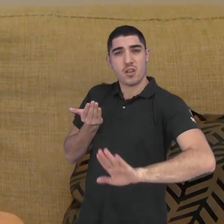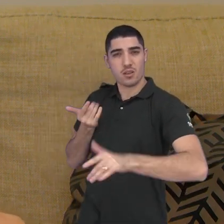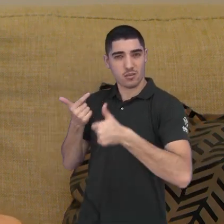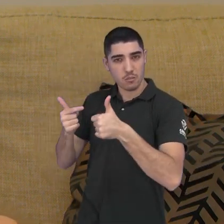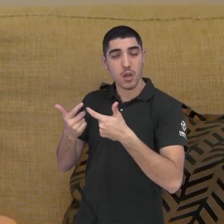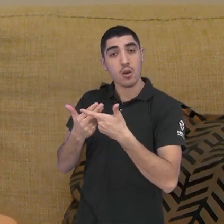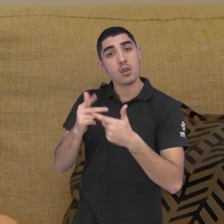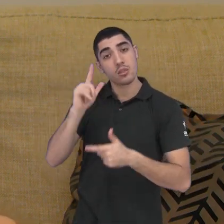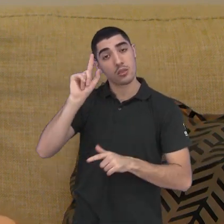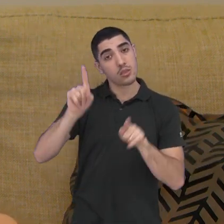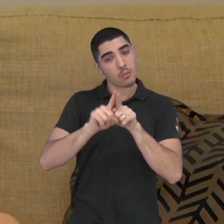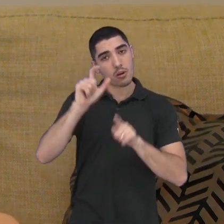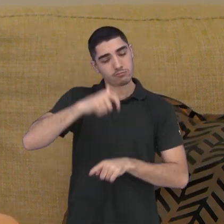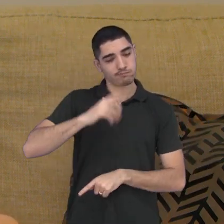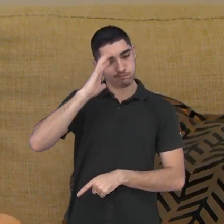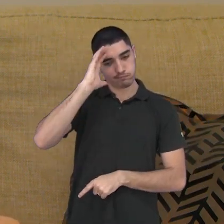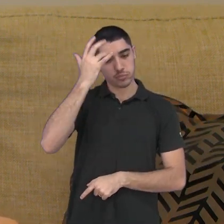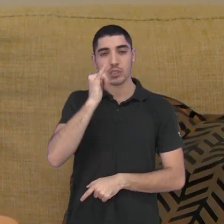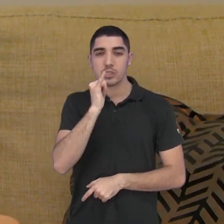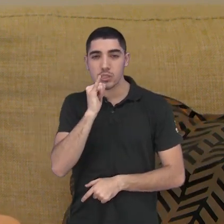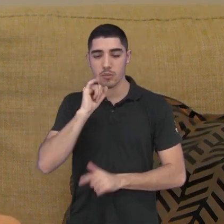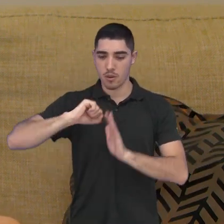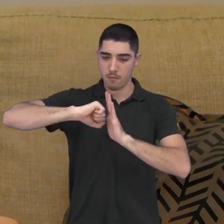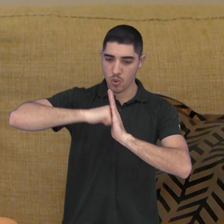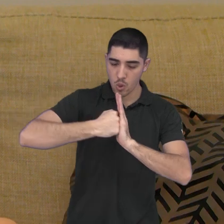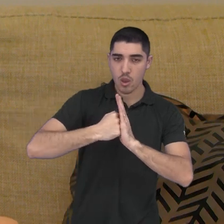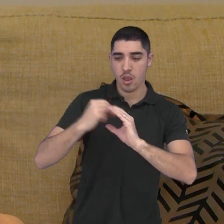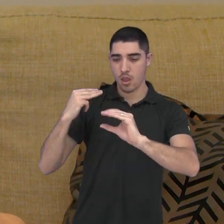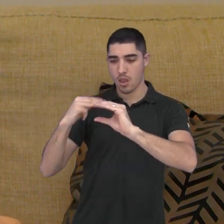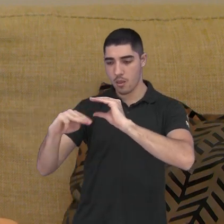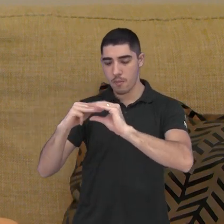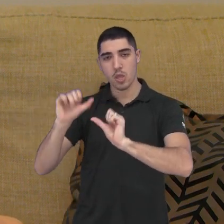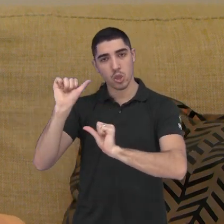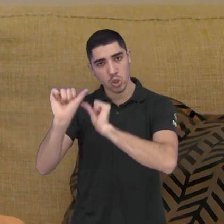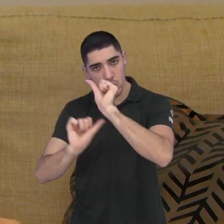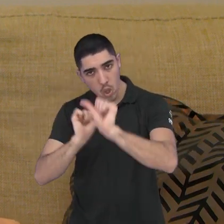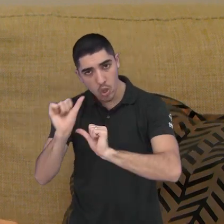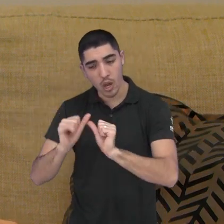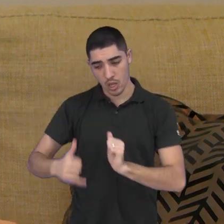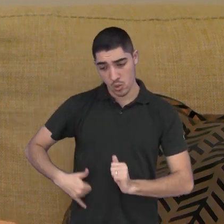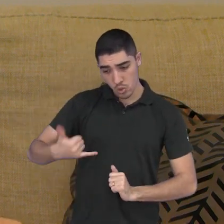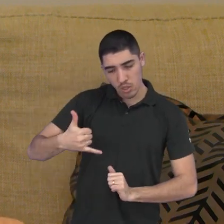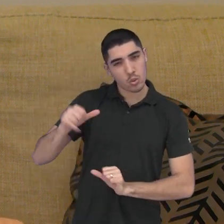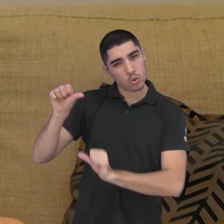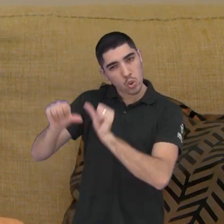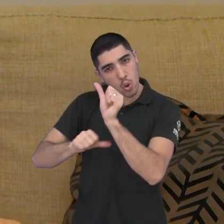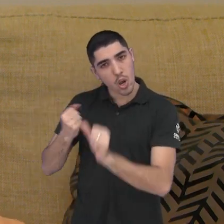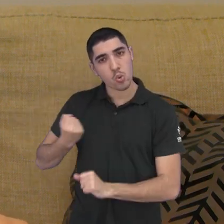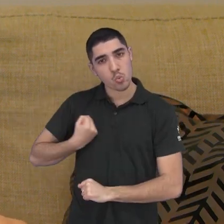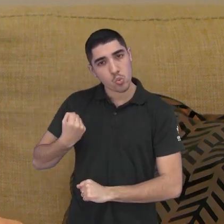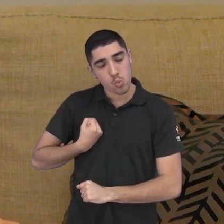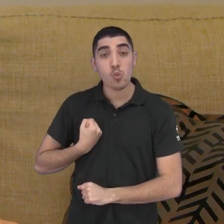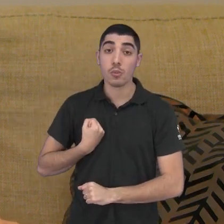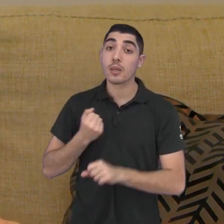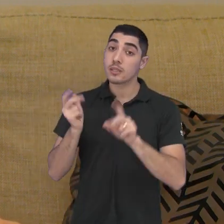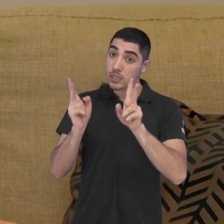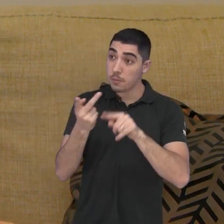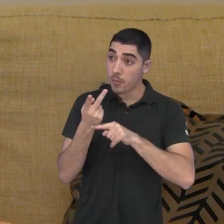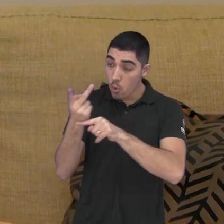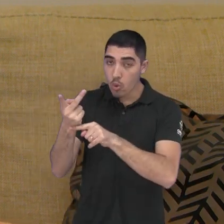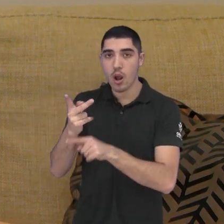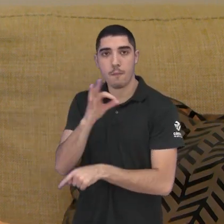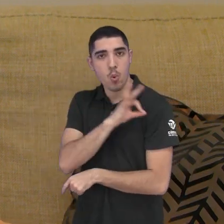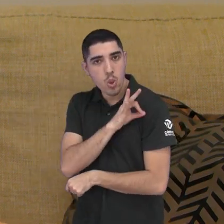depois e tomar algumas ações como por exemplo bloquear trocar o e-mail trocar o número de telefone e sempre procurar as